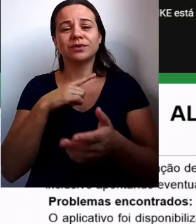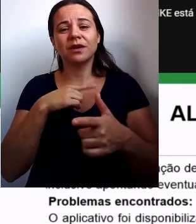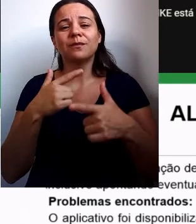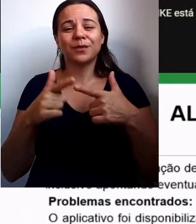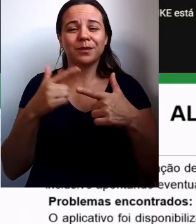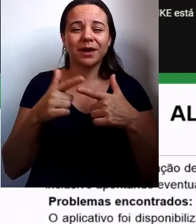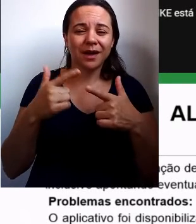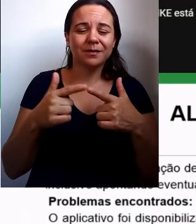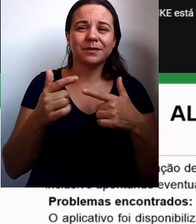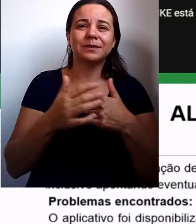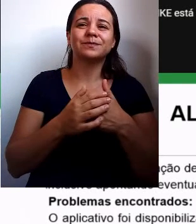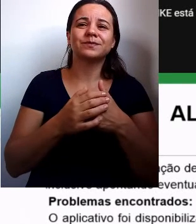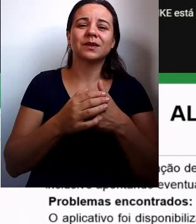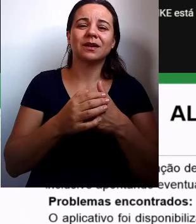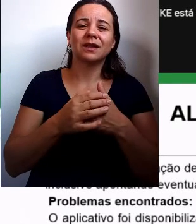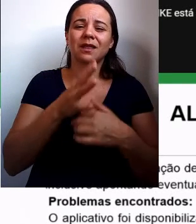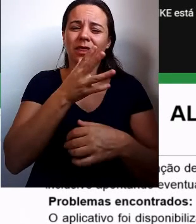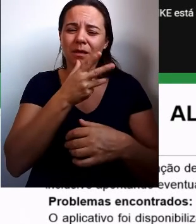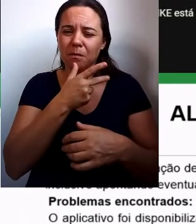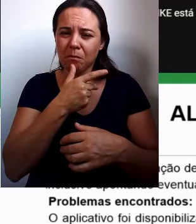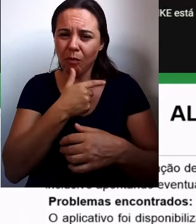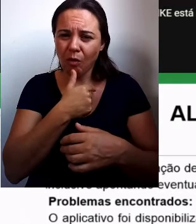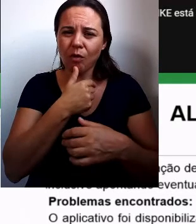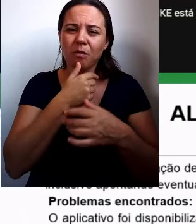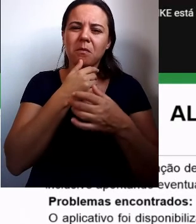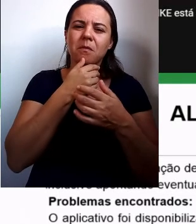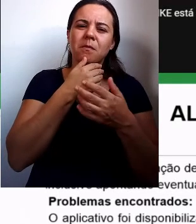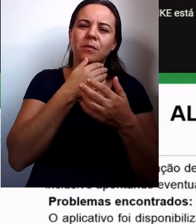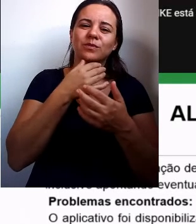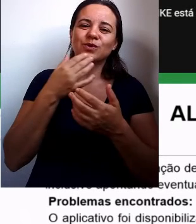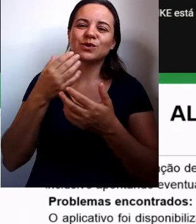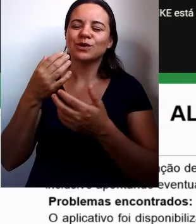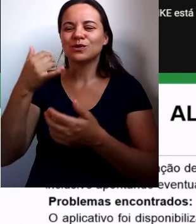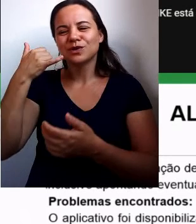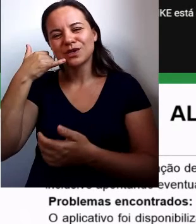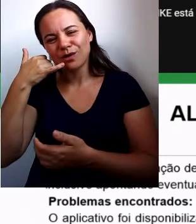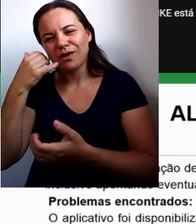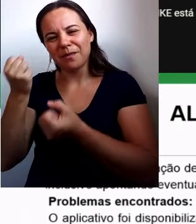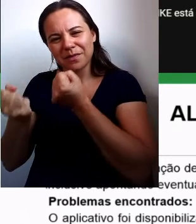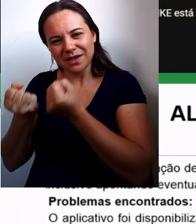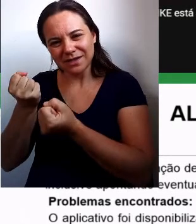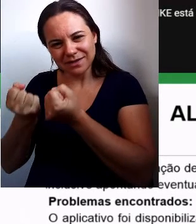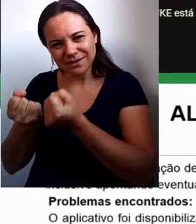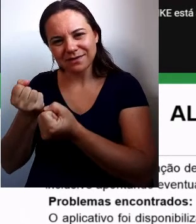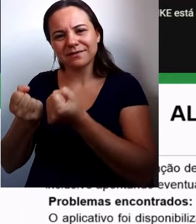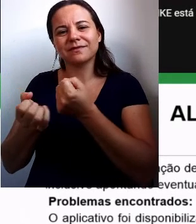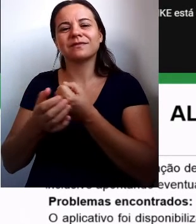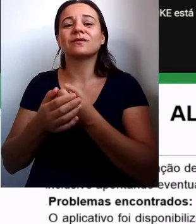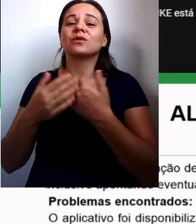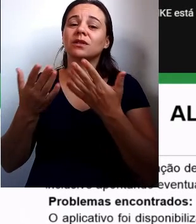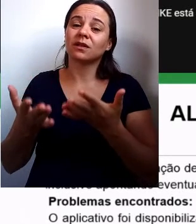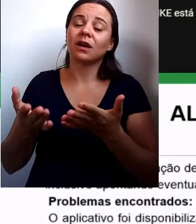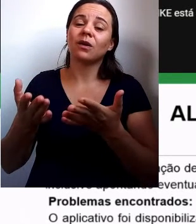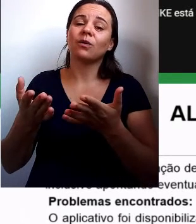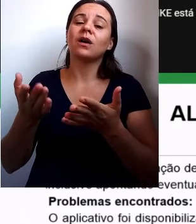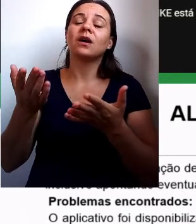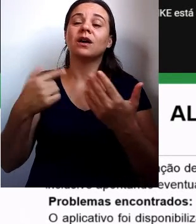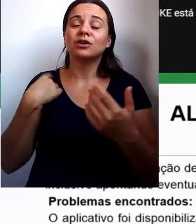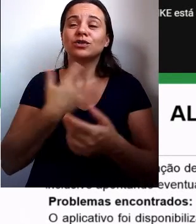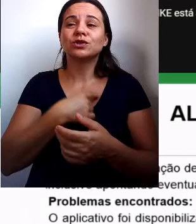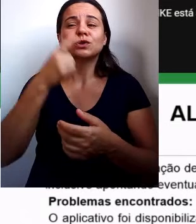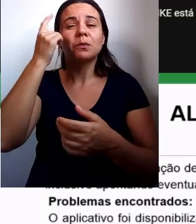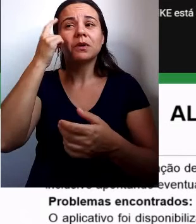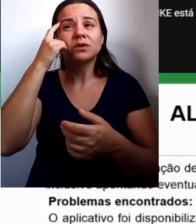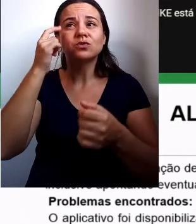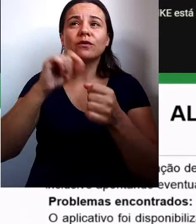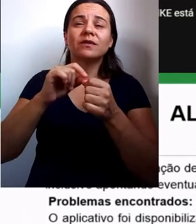então a gente teve também o problema do carregamento, né? Com celulares, né? E daí a gente foi para as